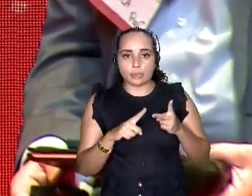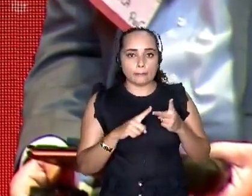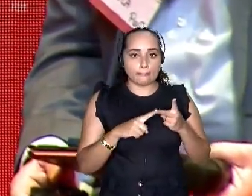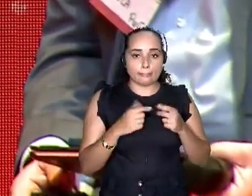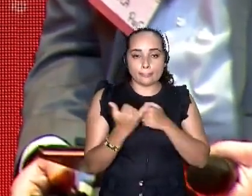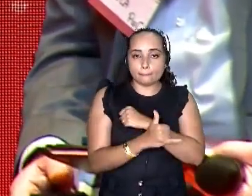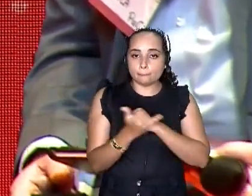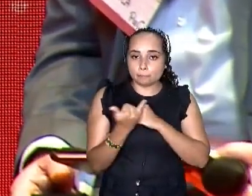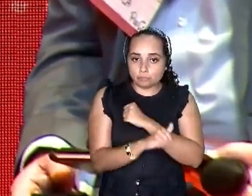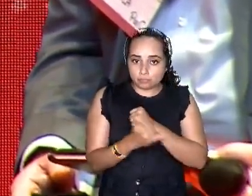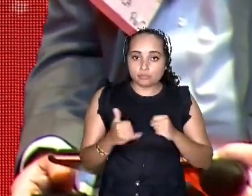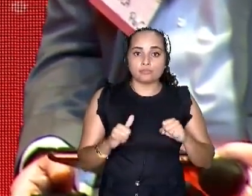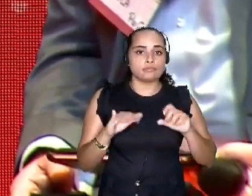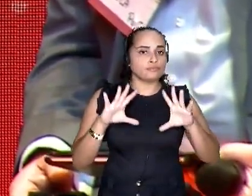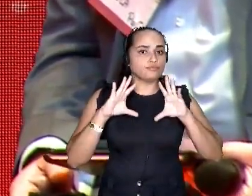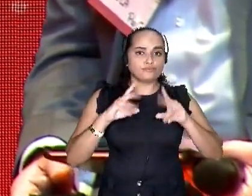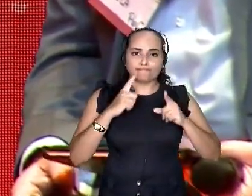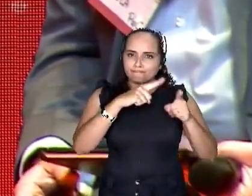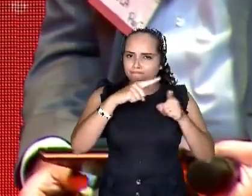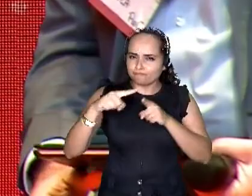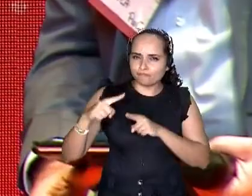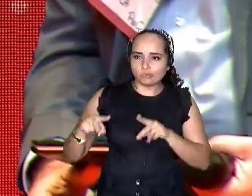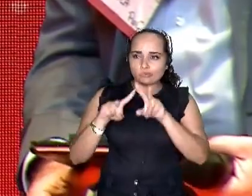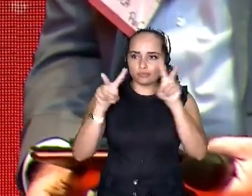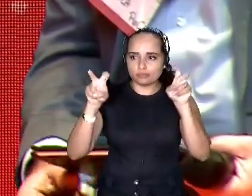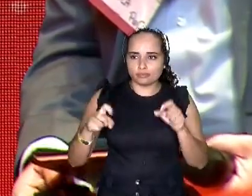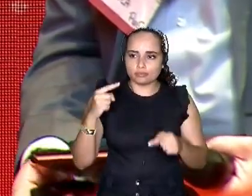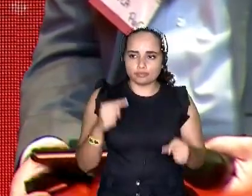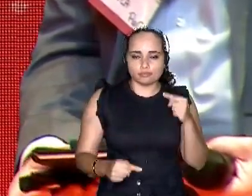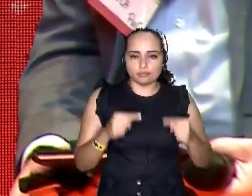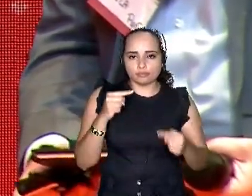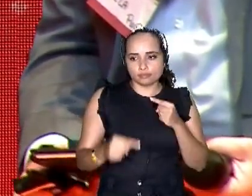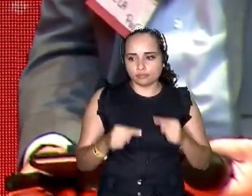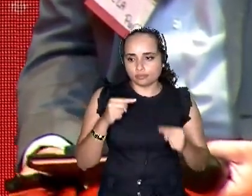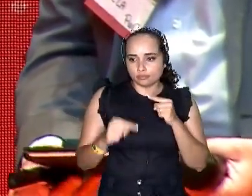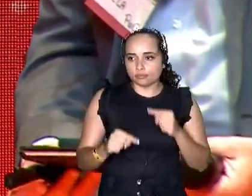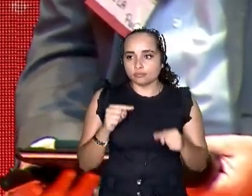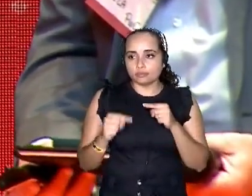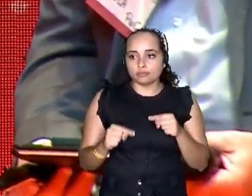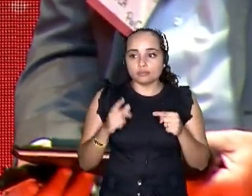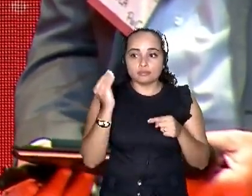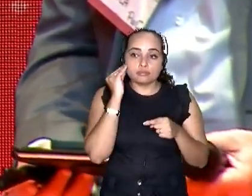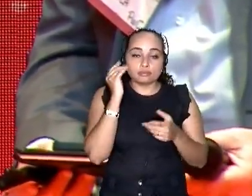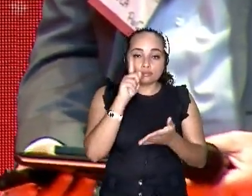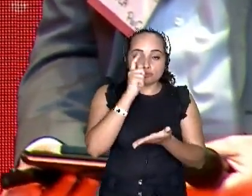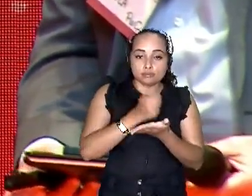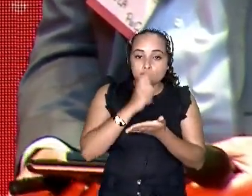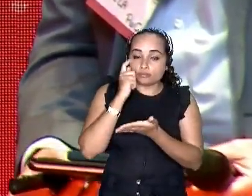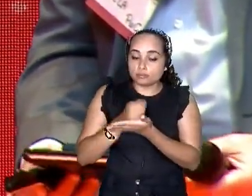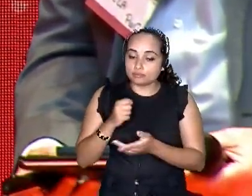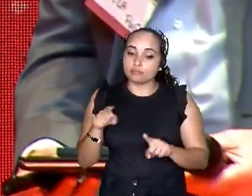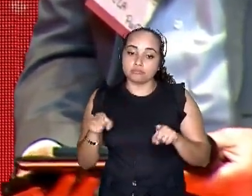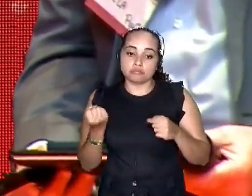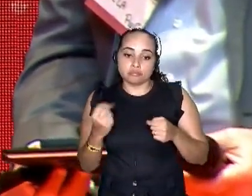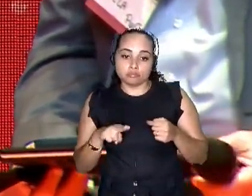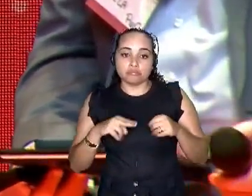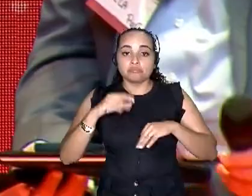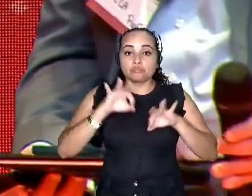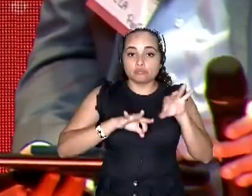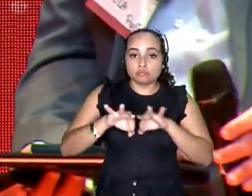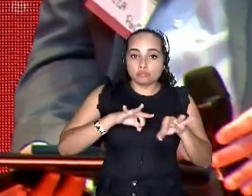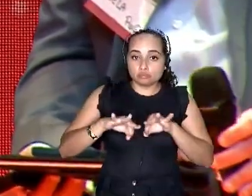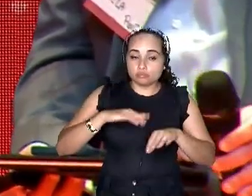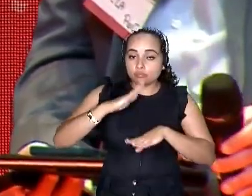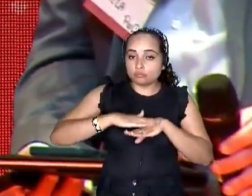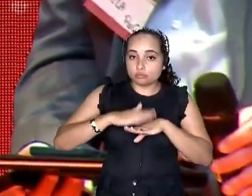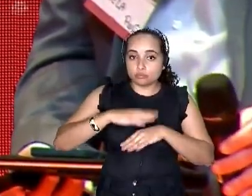parte estratégica. Então, provoque esse tema em discussões, né, para tomada de decisão, definição de um plano de ação